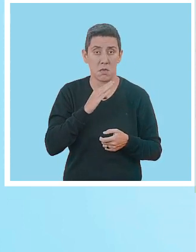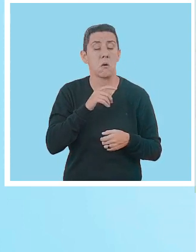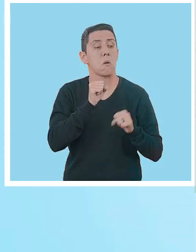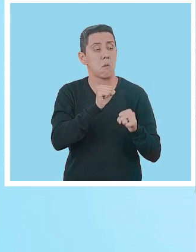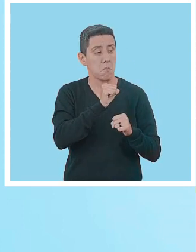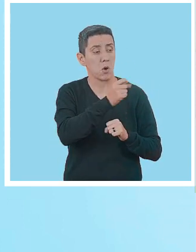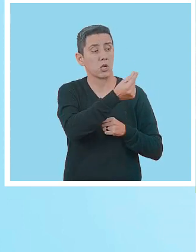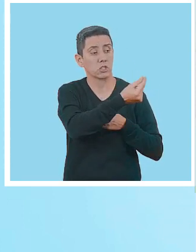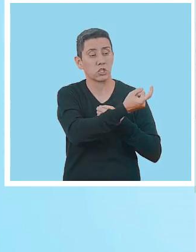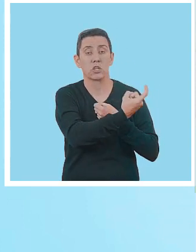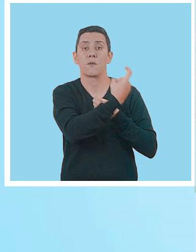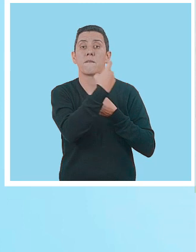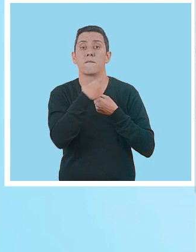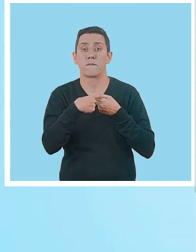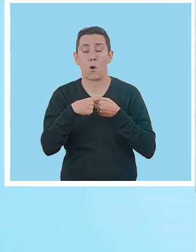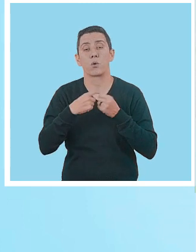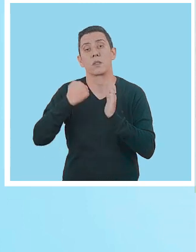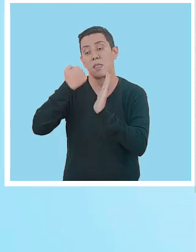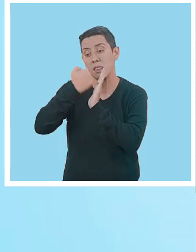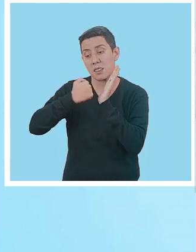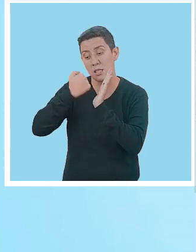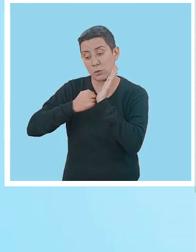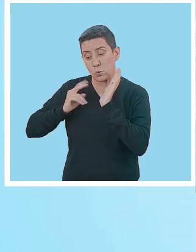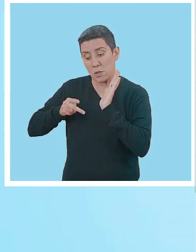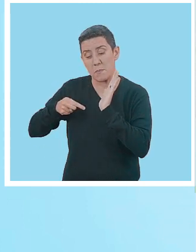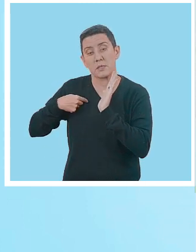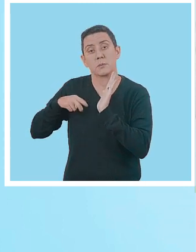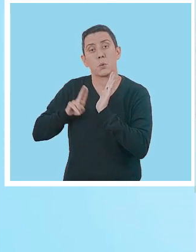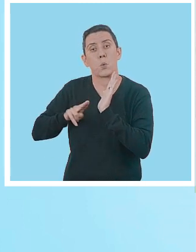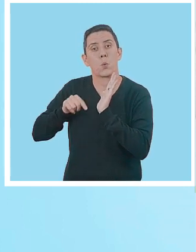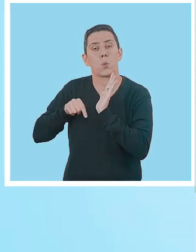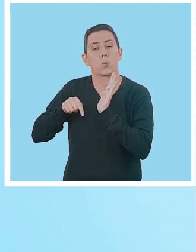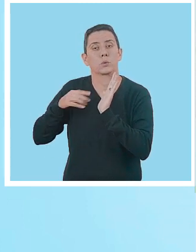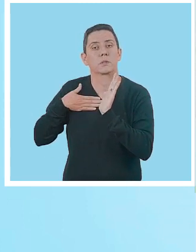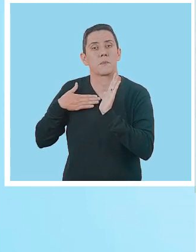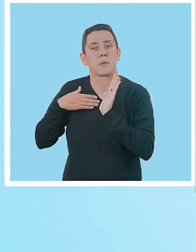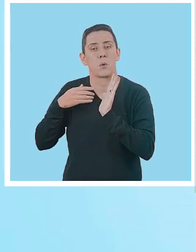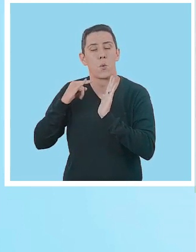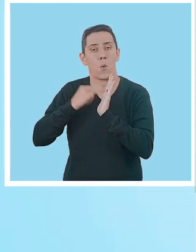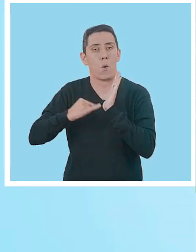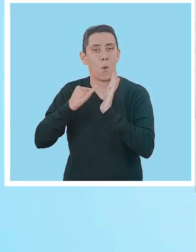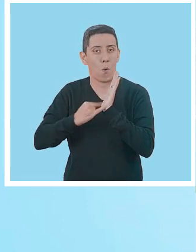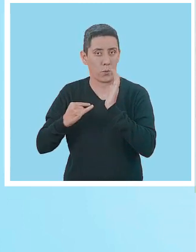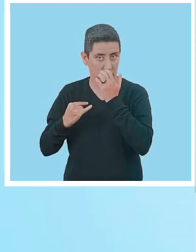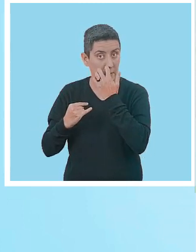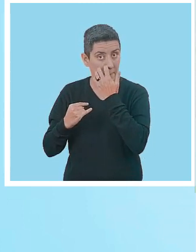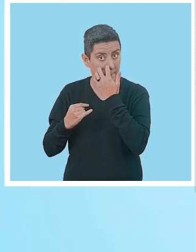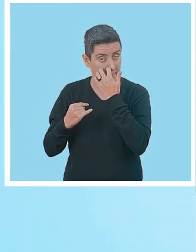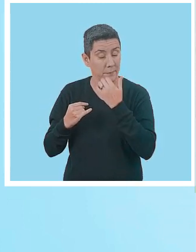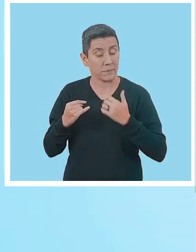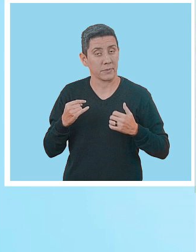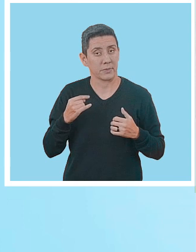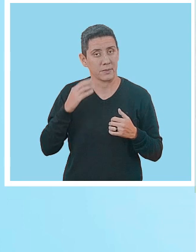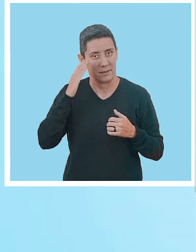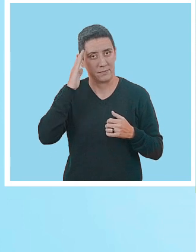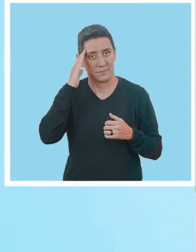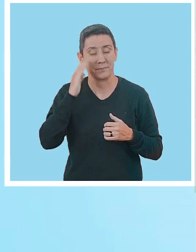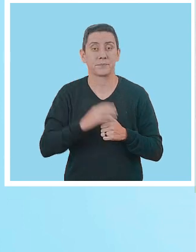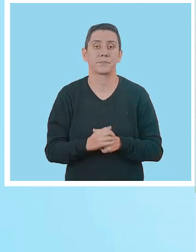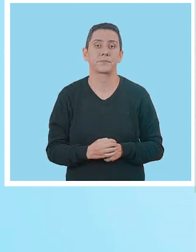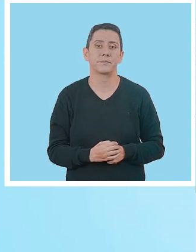exportado atrás era assim da foi exportada a energia que foi para rede e gerou o crédito para o